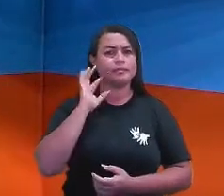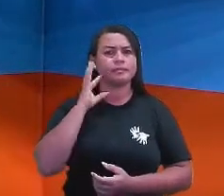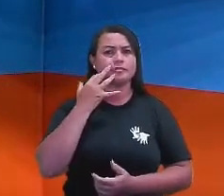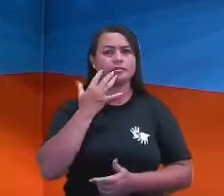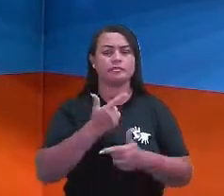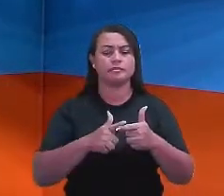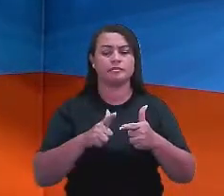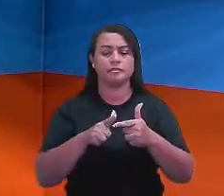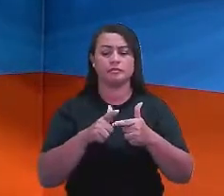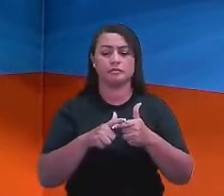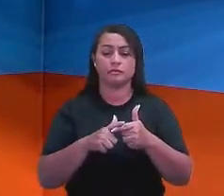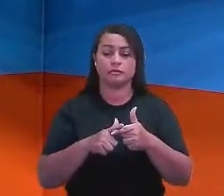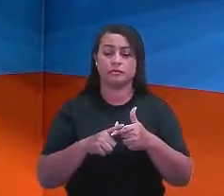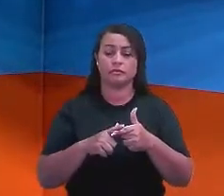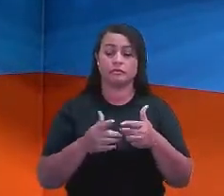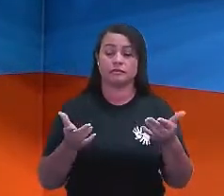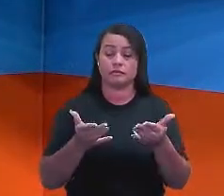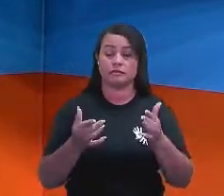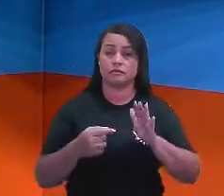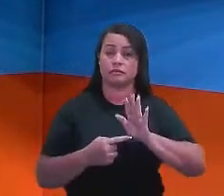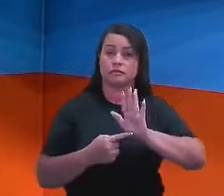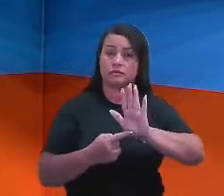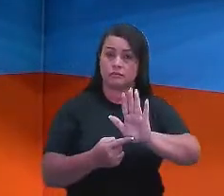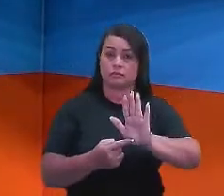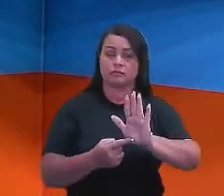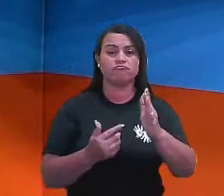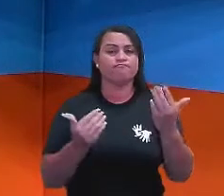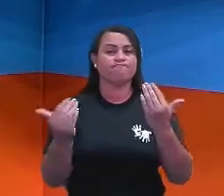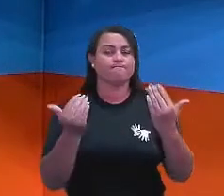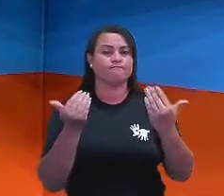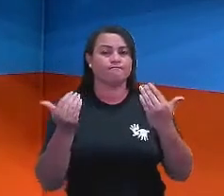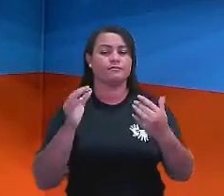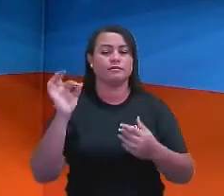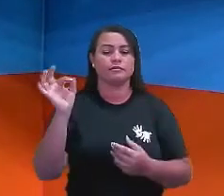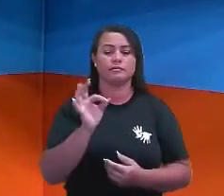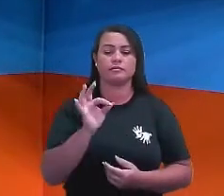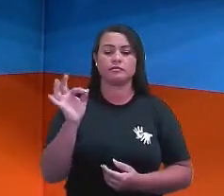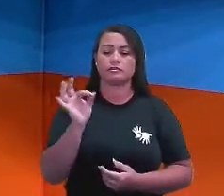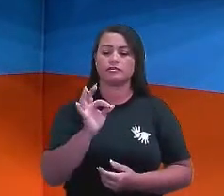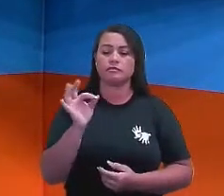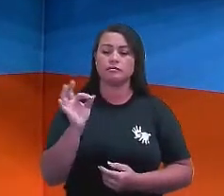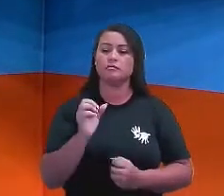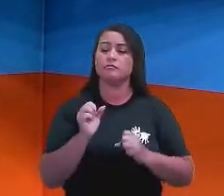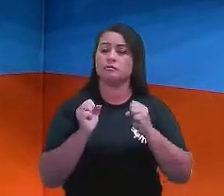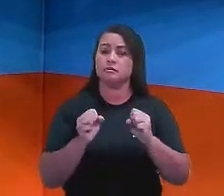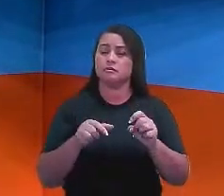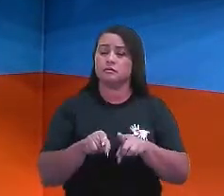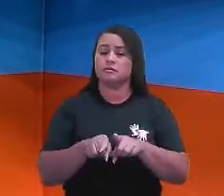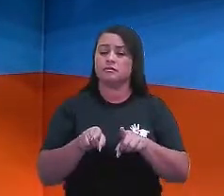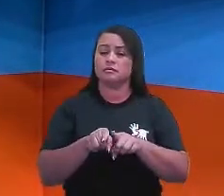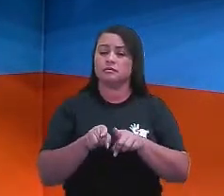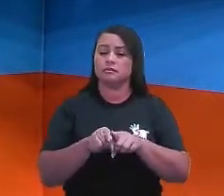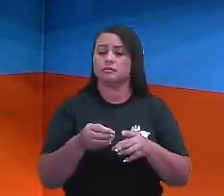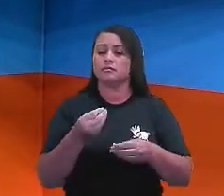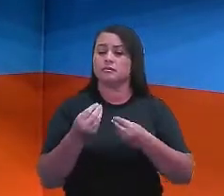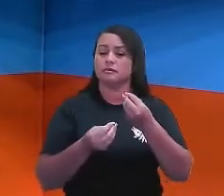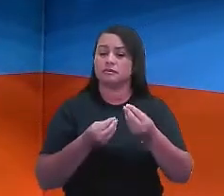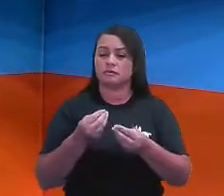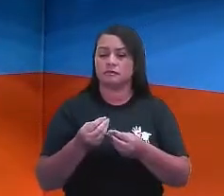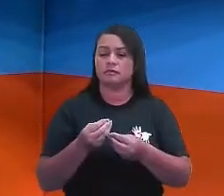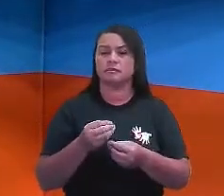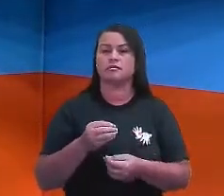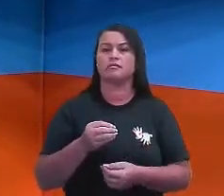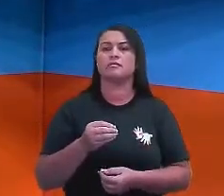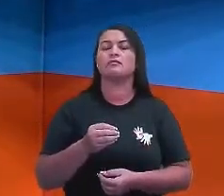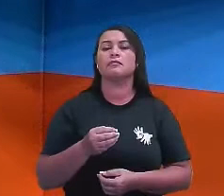o nosso problema. E aí, trazendo essa associação de porcentagem, a porcentagem pode ser escrita na forma de